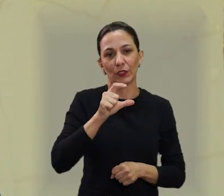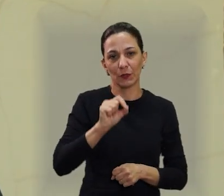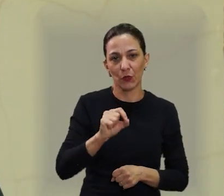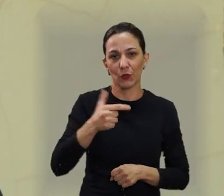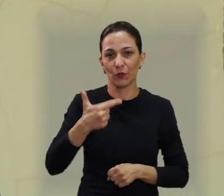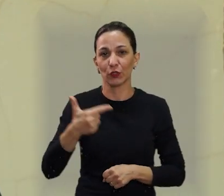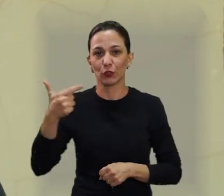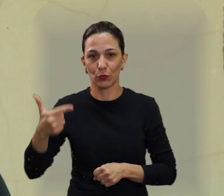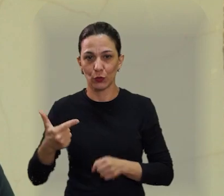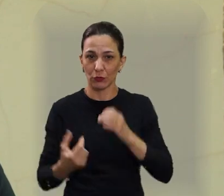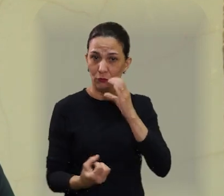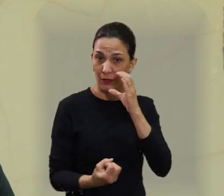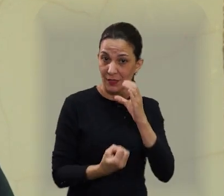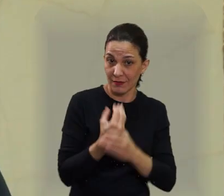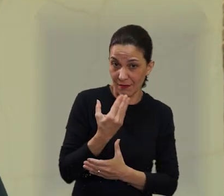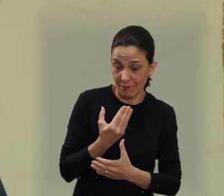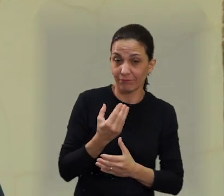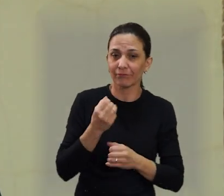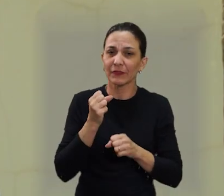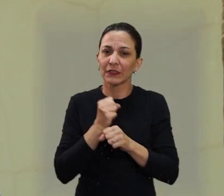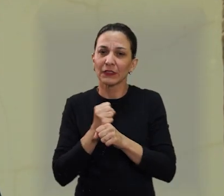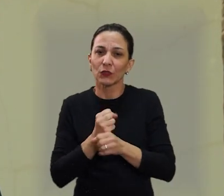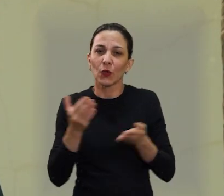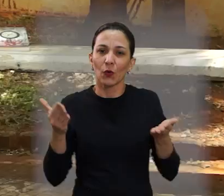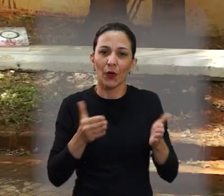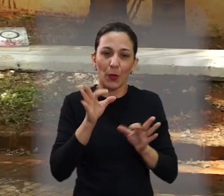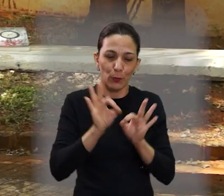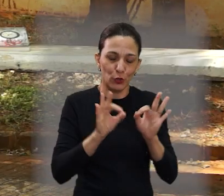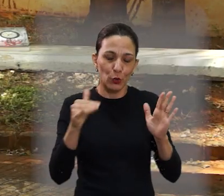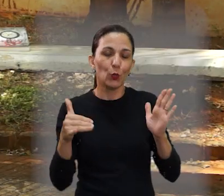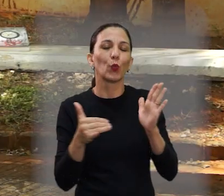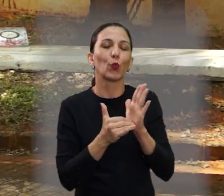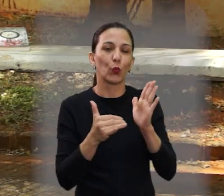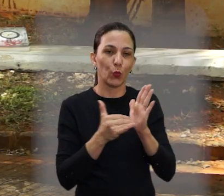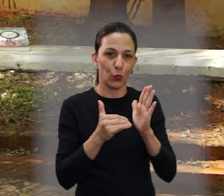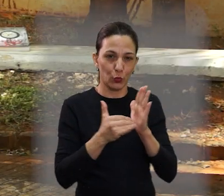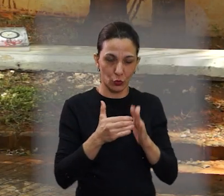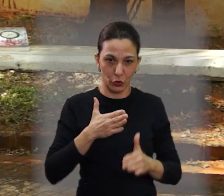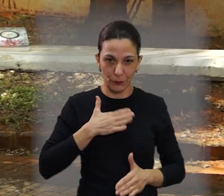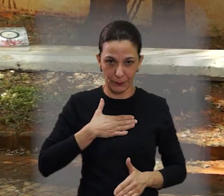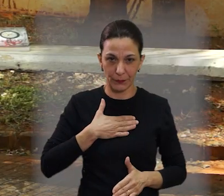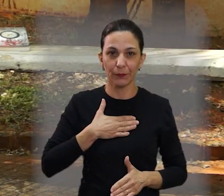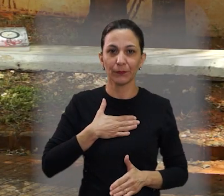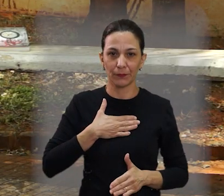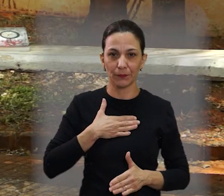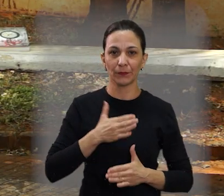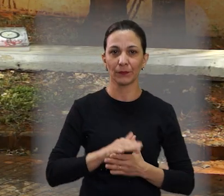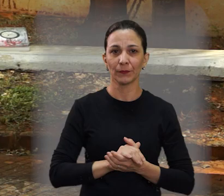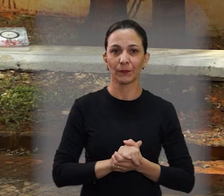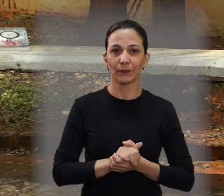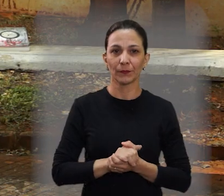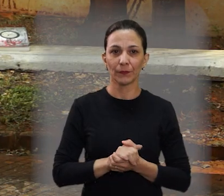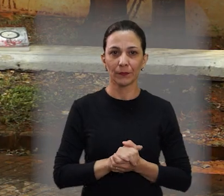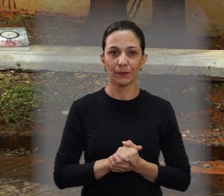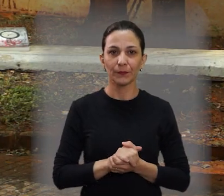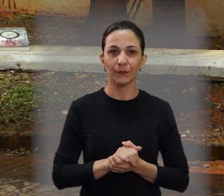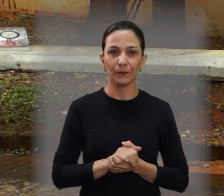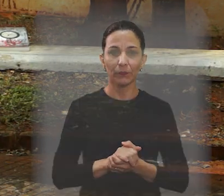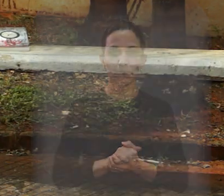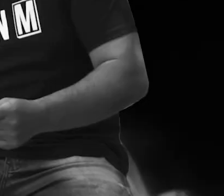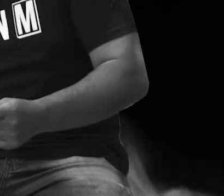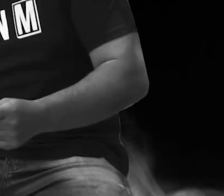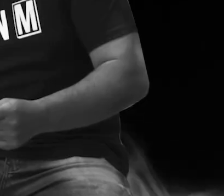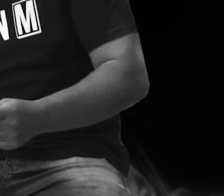teaser, uma chamada nas redes sociais, e ele vai ser lançado este ano. É o último projeto do ano, é o